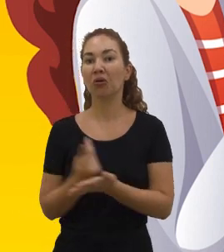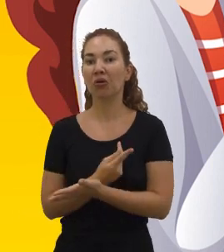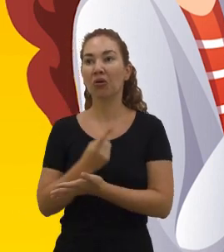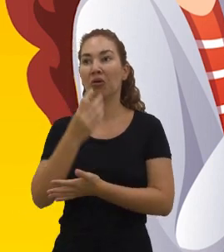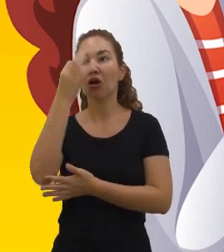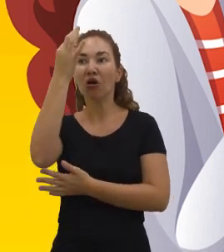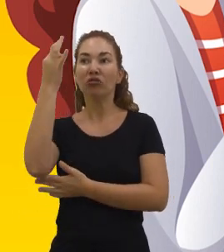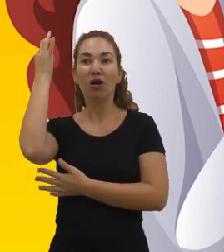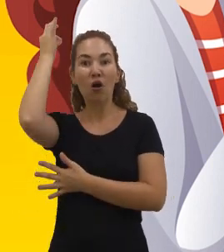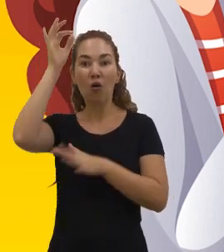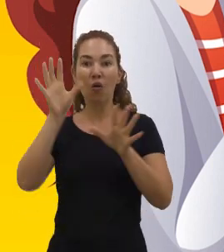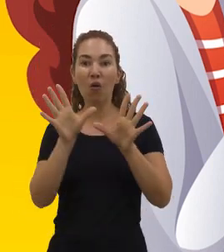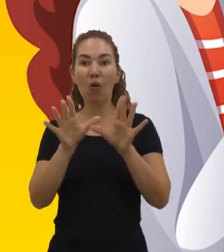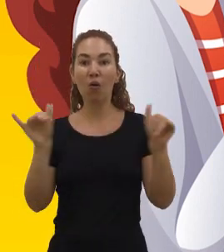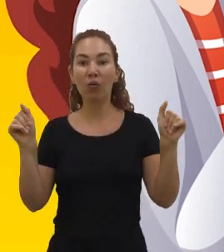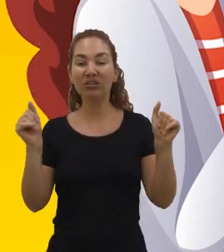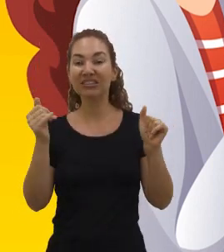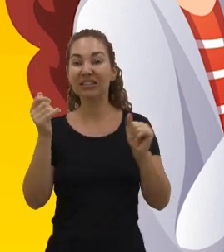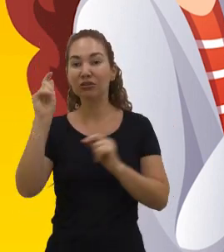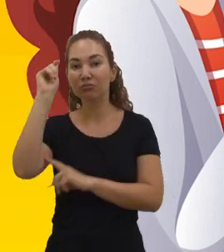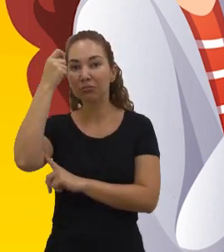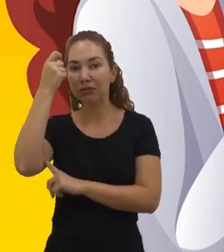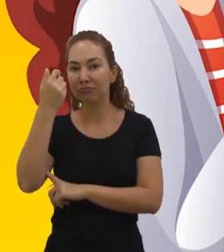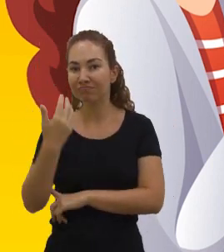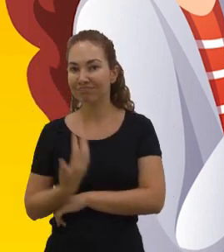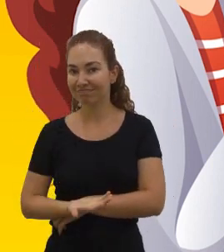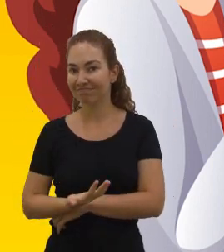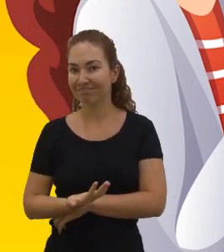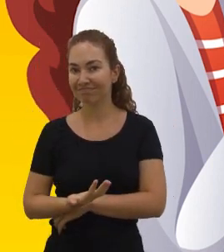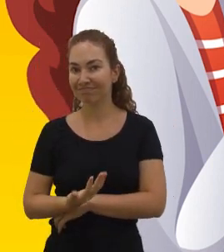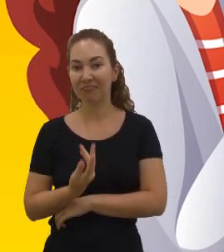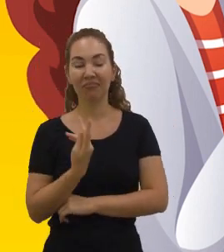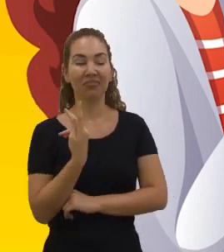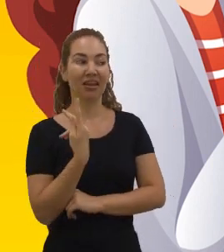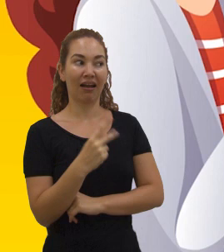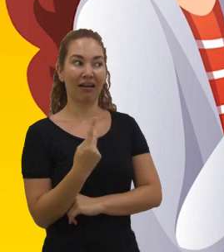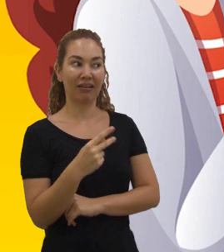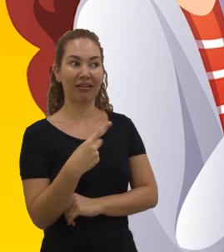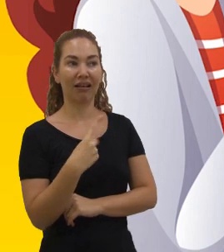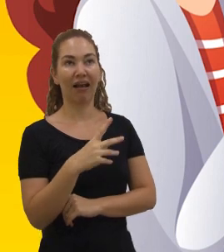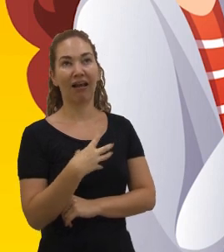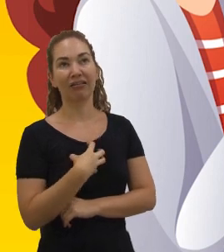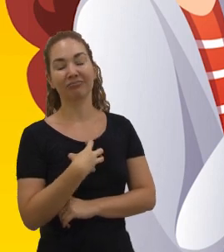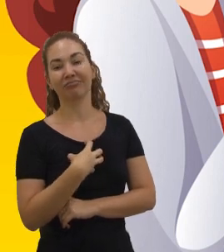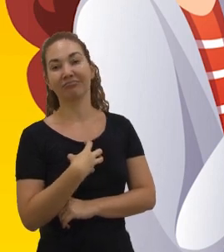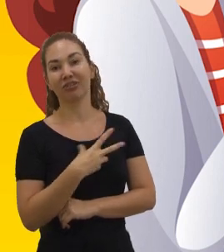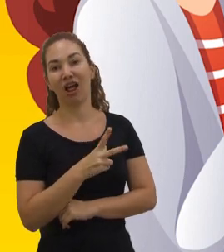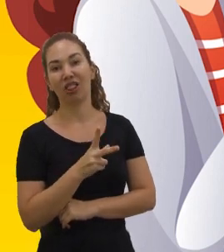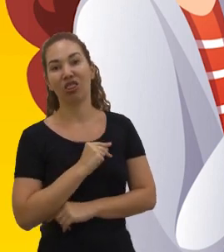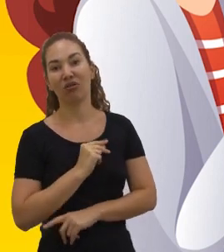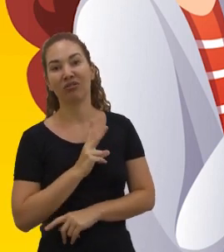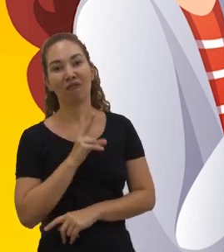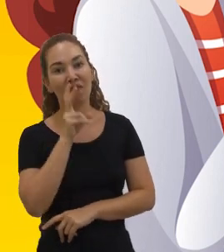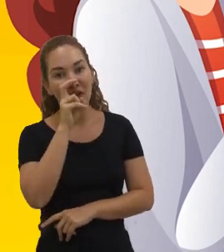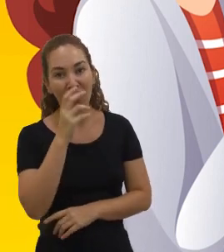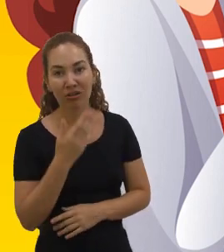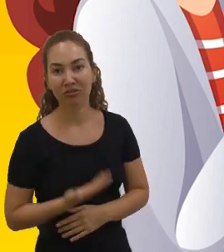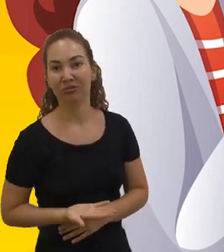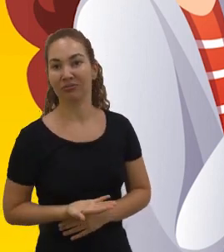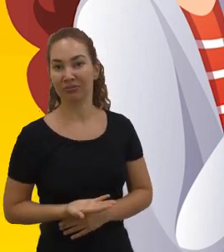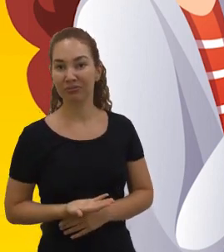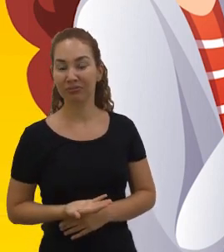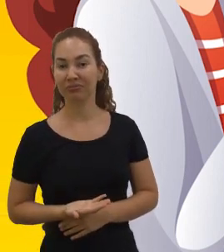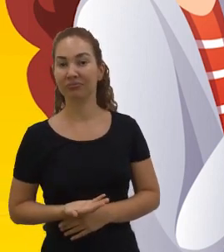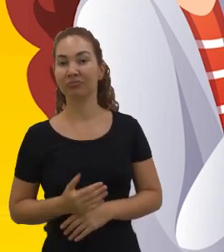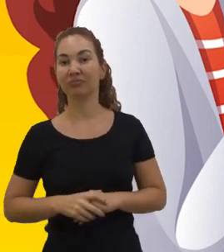anjos negros? E ele é muito, assim... Nossa, que forte. Ele